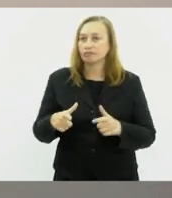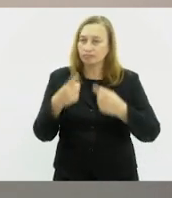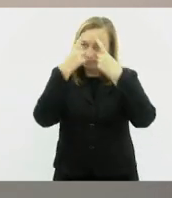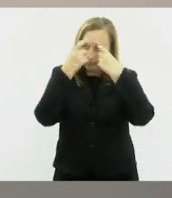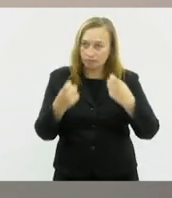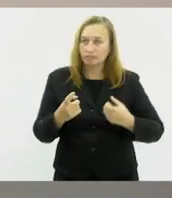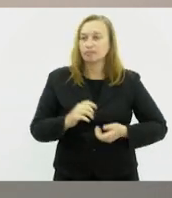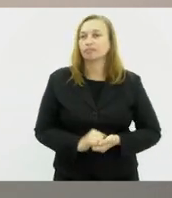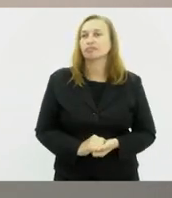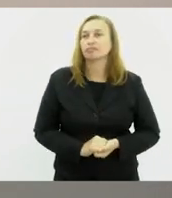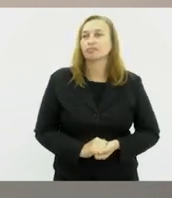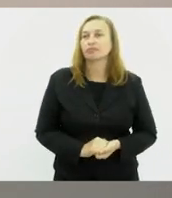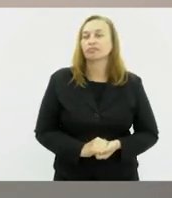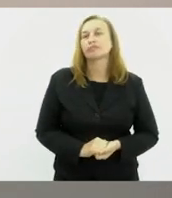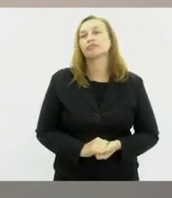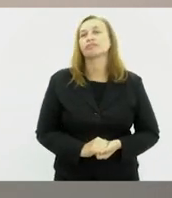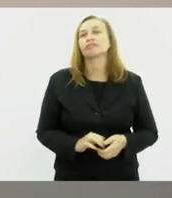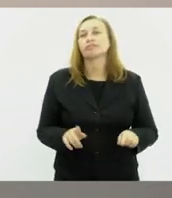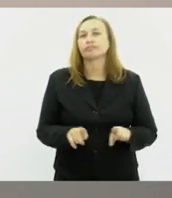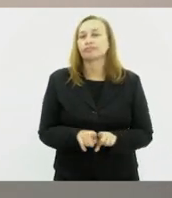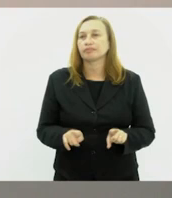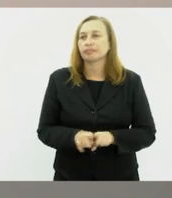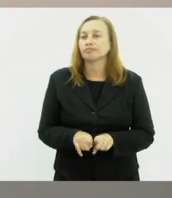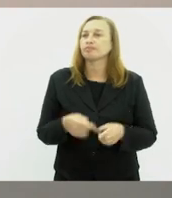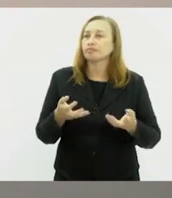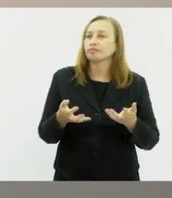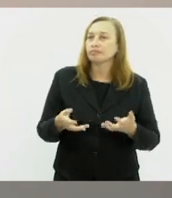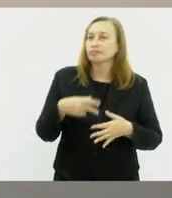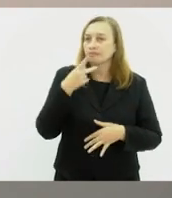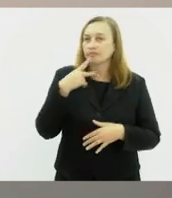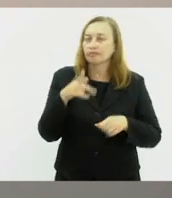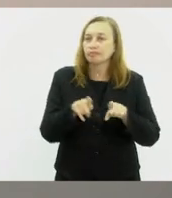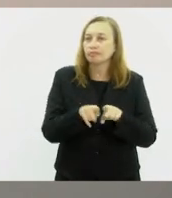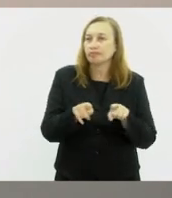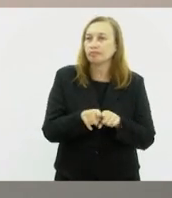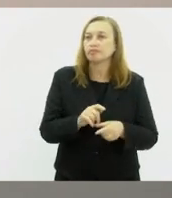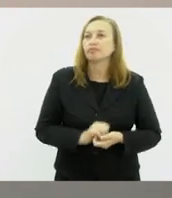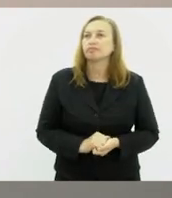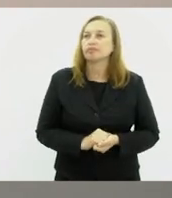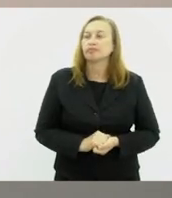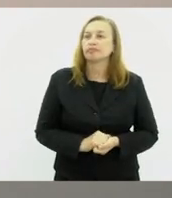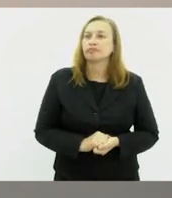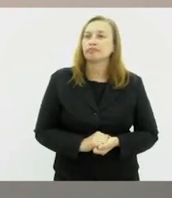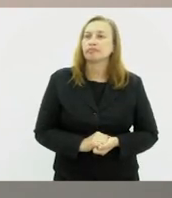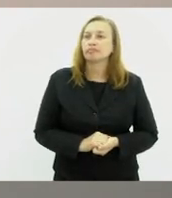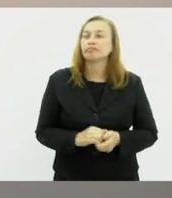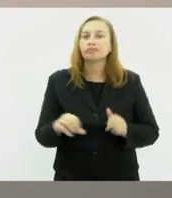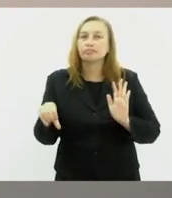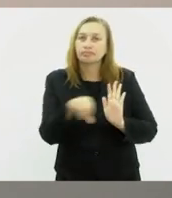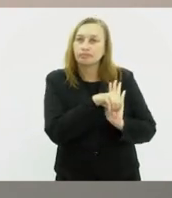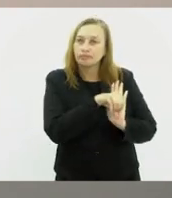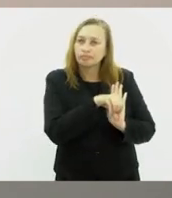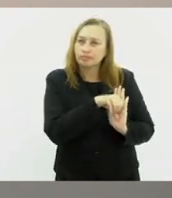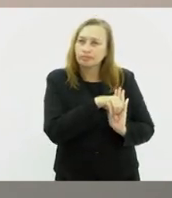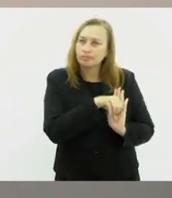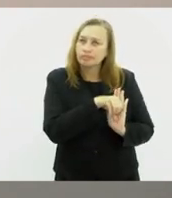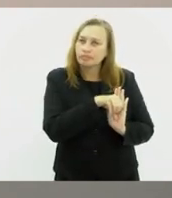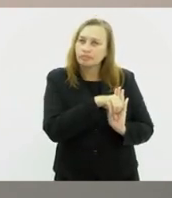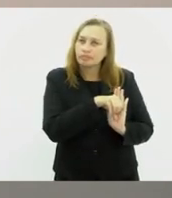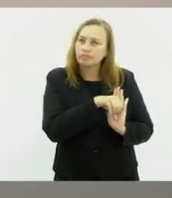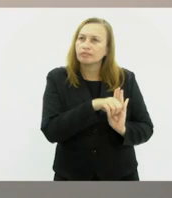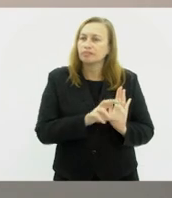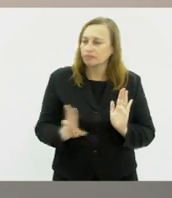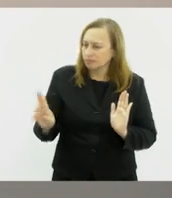eh e para Além disso eu queria destacar também que a criminalização do